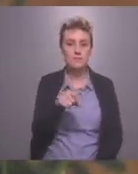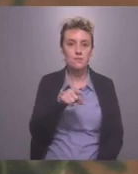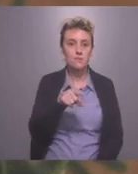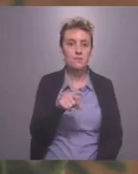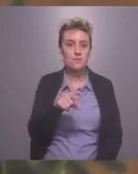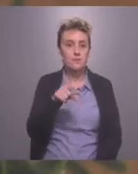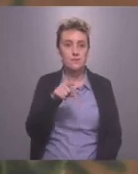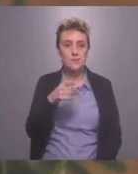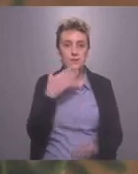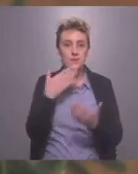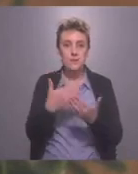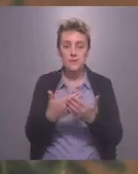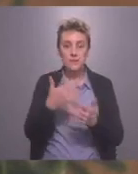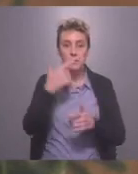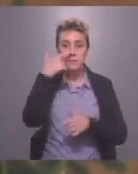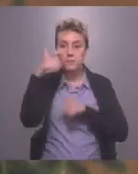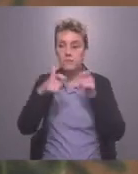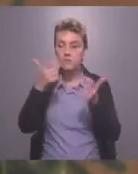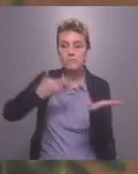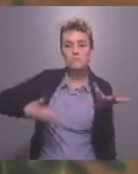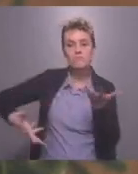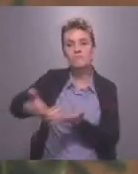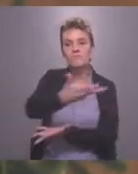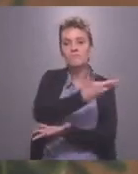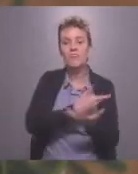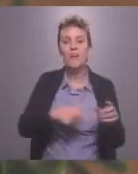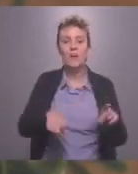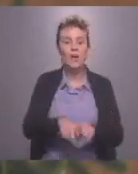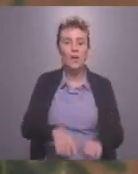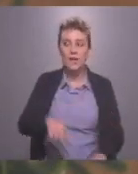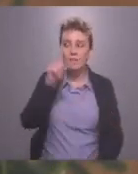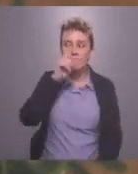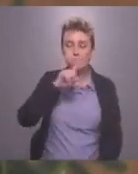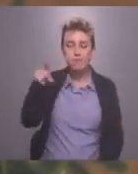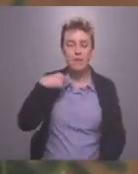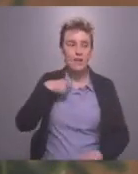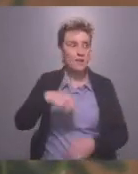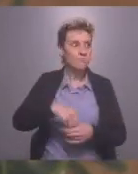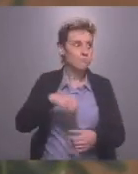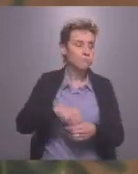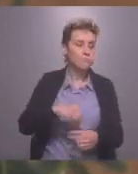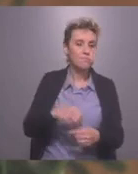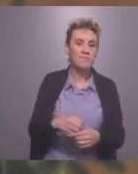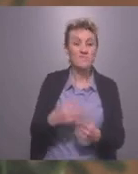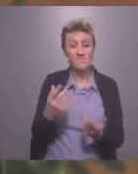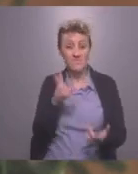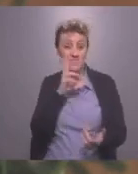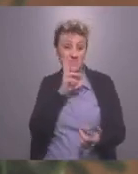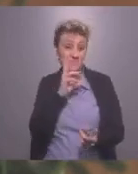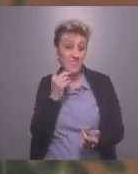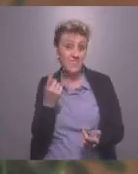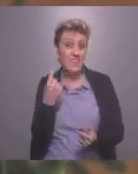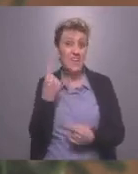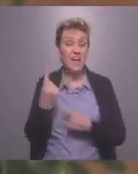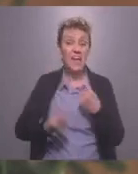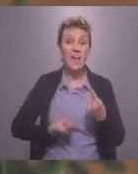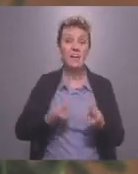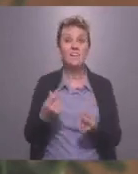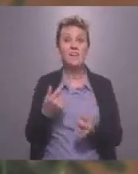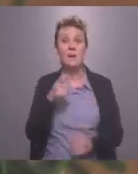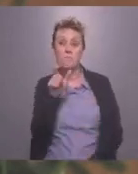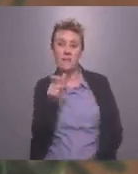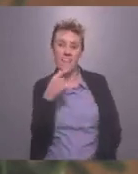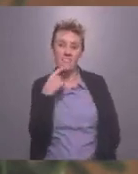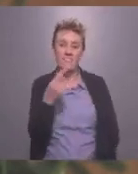Suportai-vos uns aos outros, não no sentido de aturai-vos. Desculpem a expressão, às vezes nós ouvimos o suportai-vos e